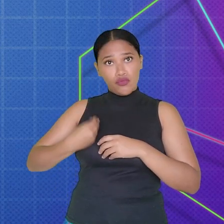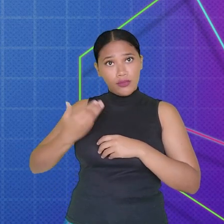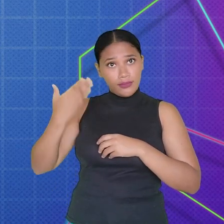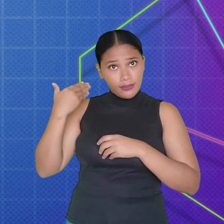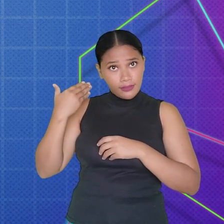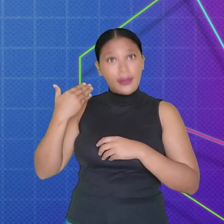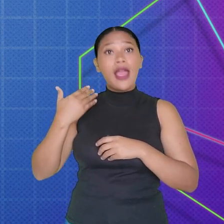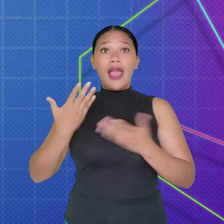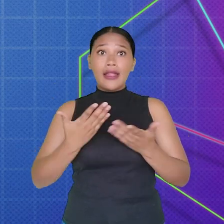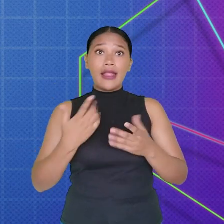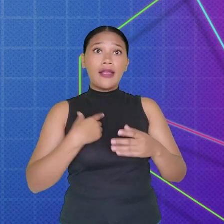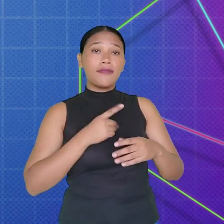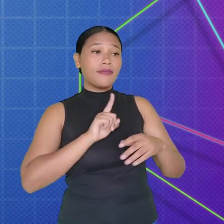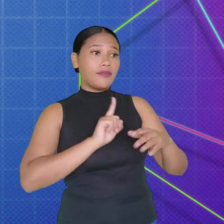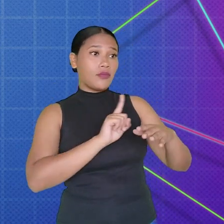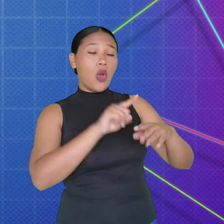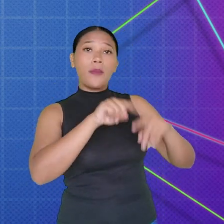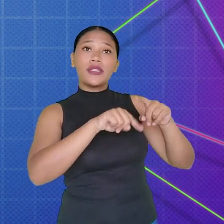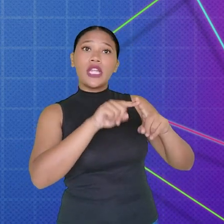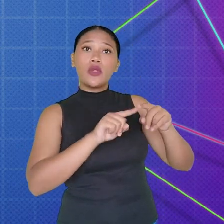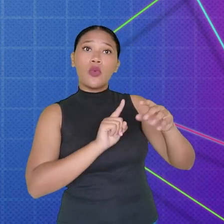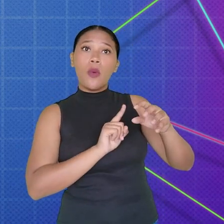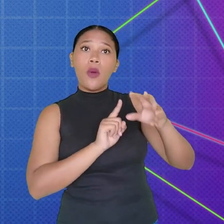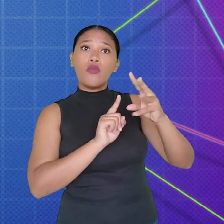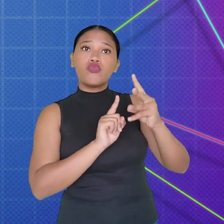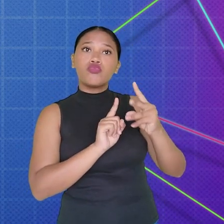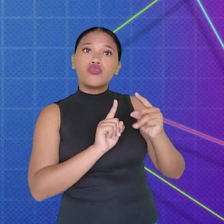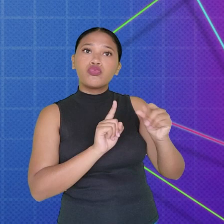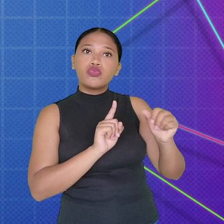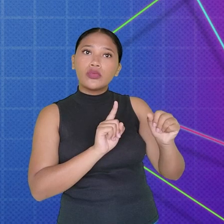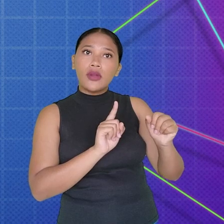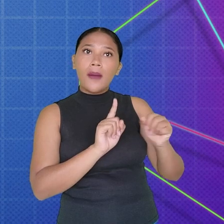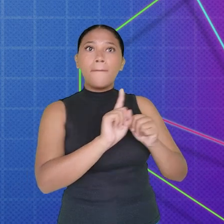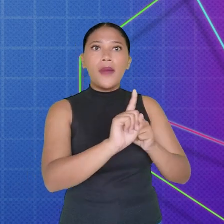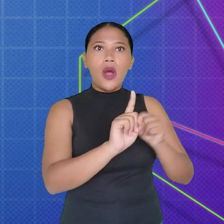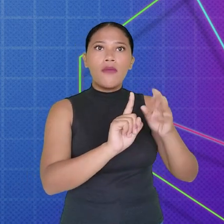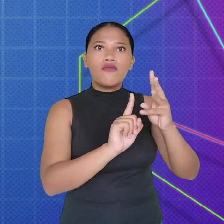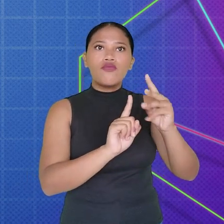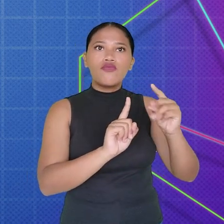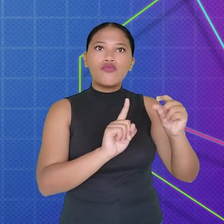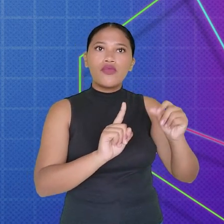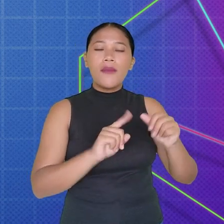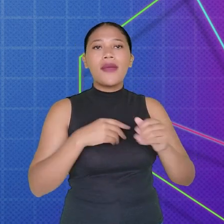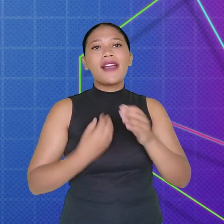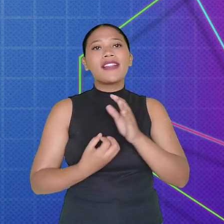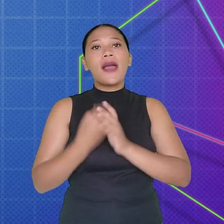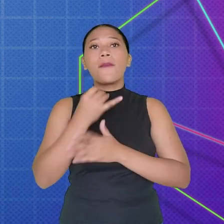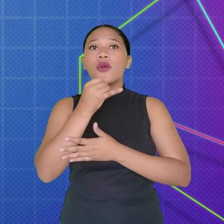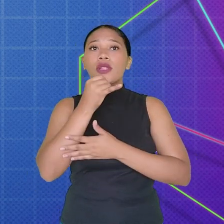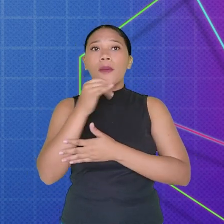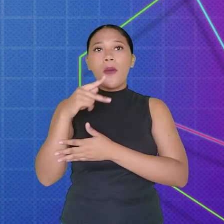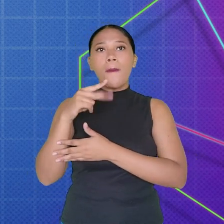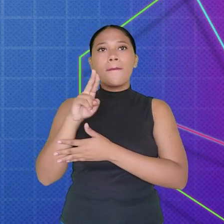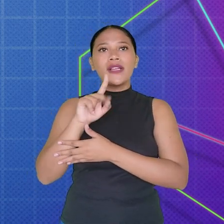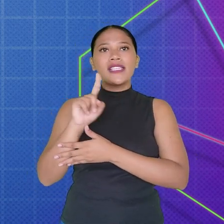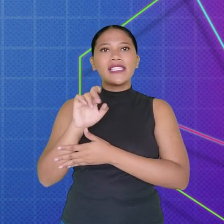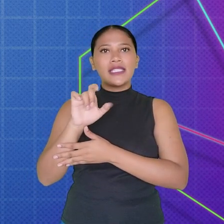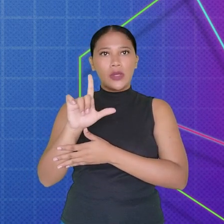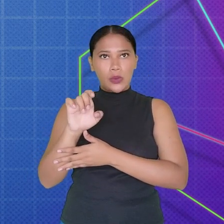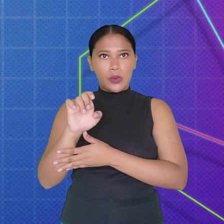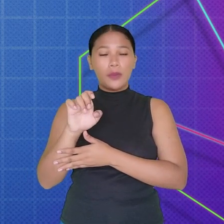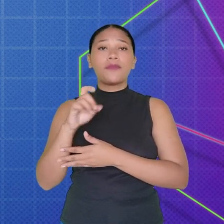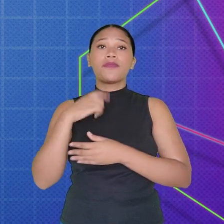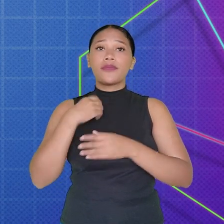possível criar um evento que faça um dos objetos desaparecer. Isso pode ser utilizado para criar puzzles, onde o jogador precisa